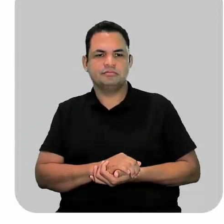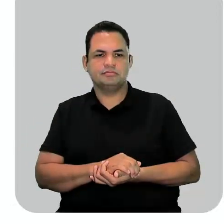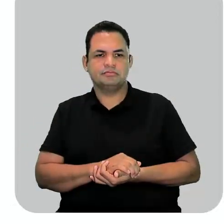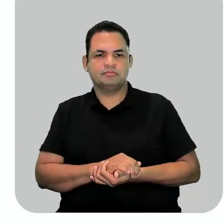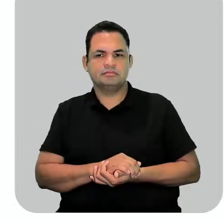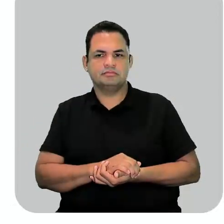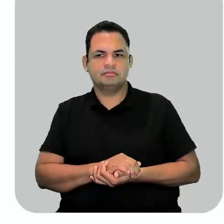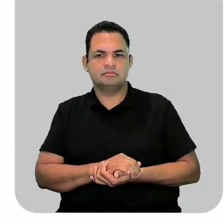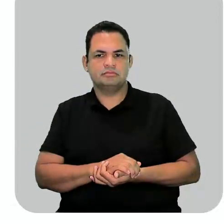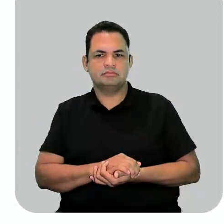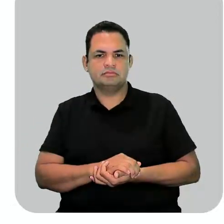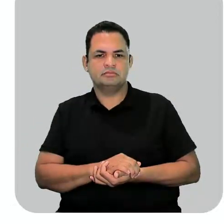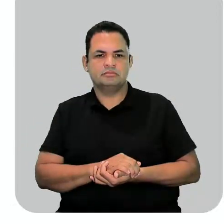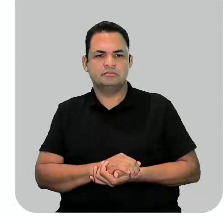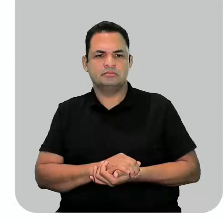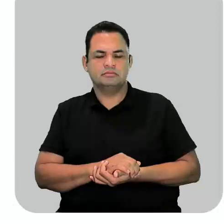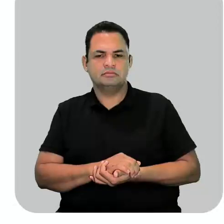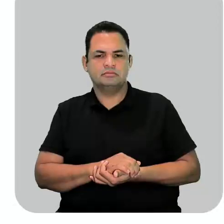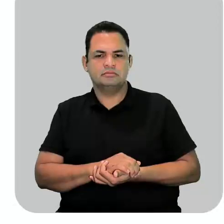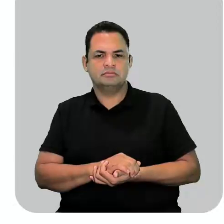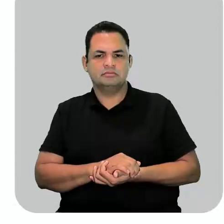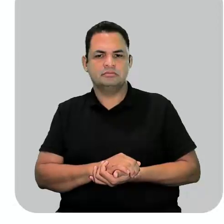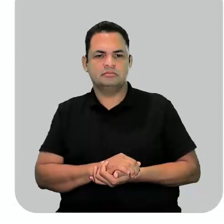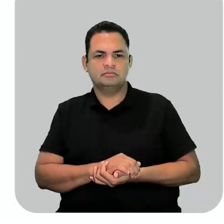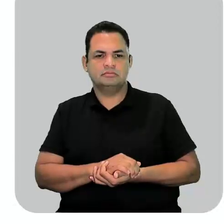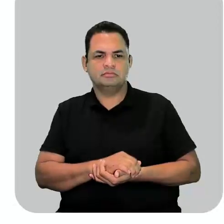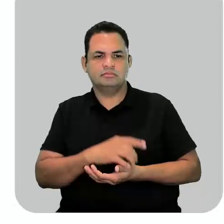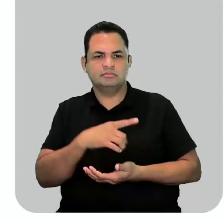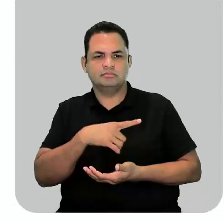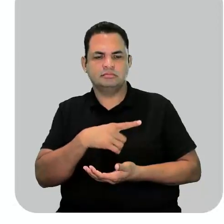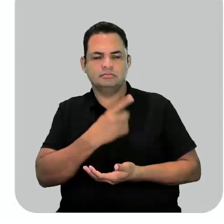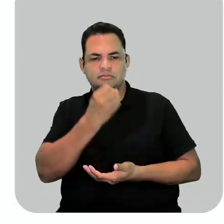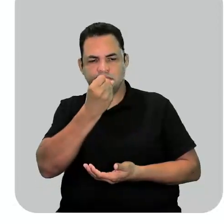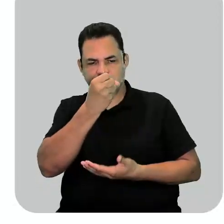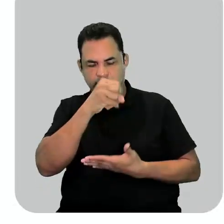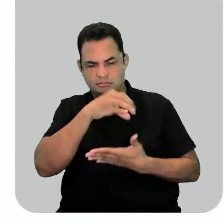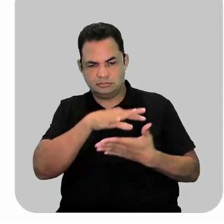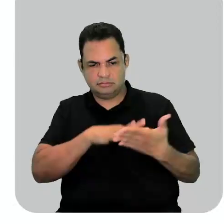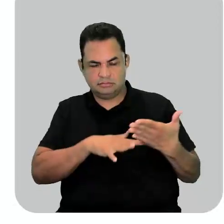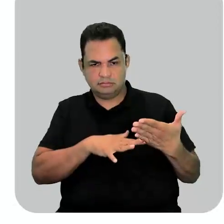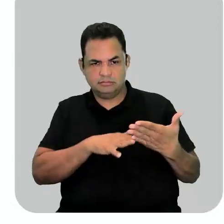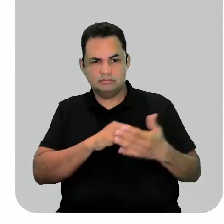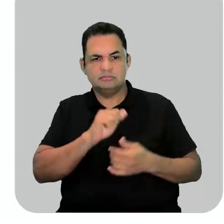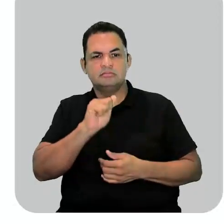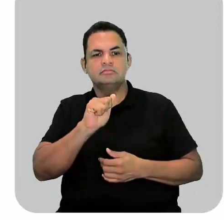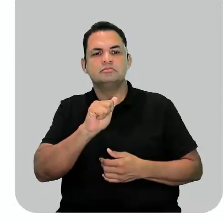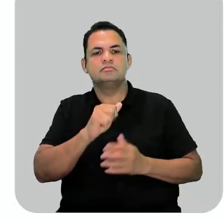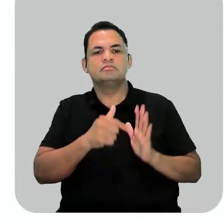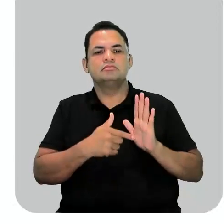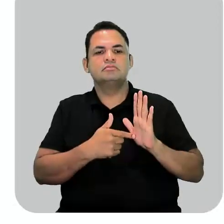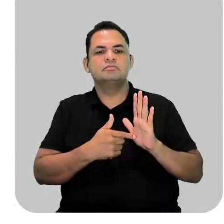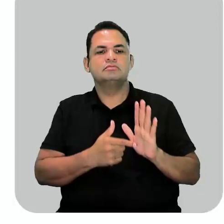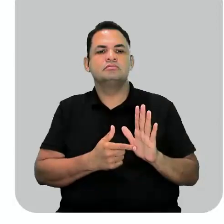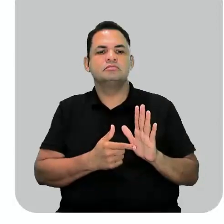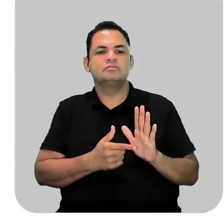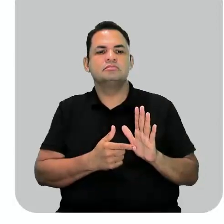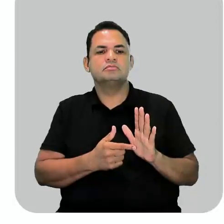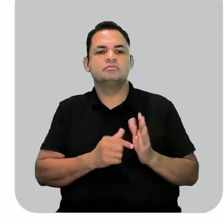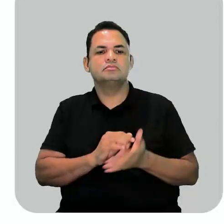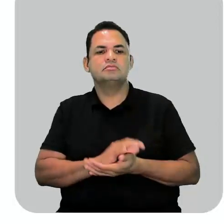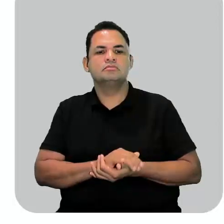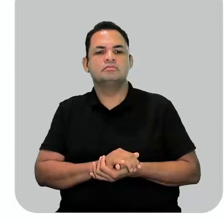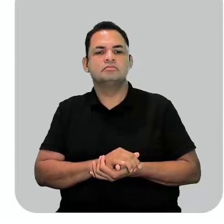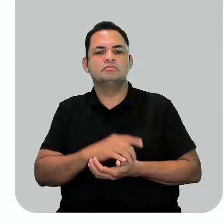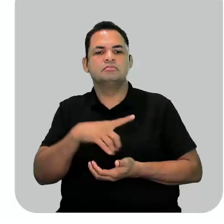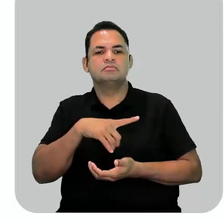alternativa correta. E aí ele me dá aqui várias alternativas. Na letra A, ele diz que o